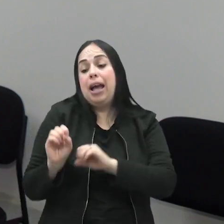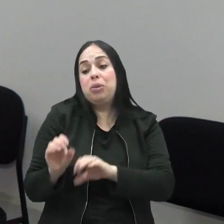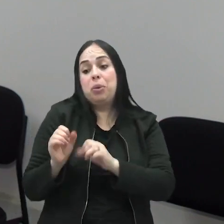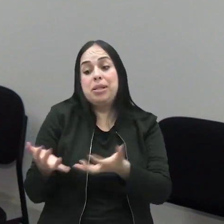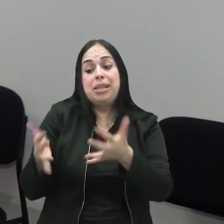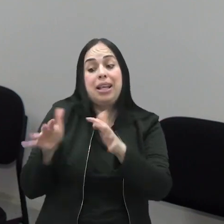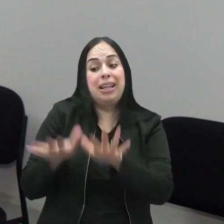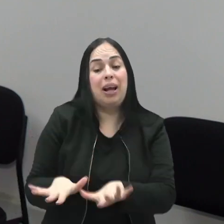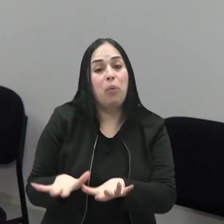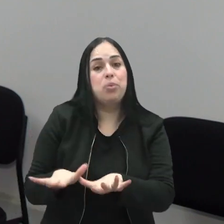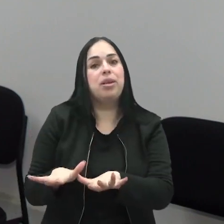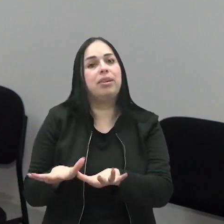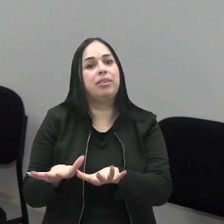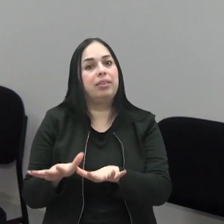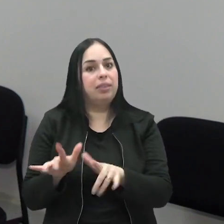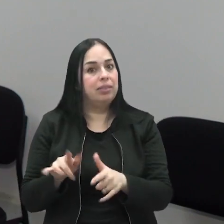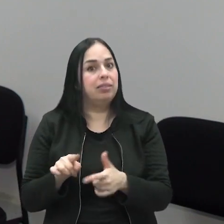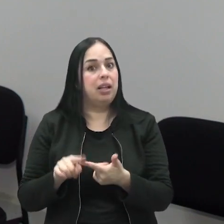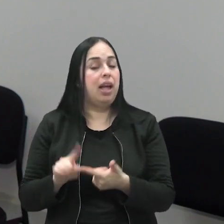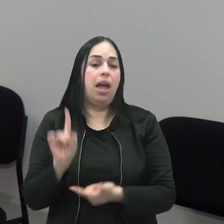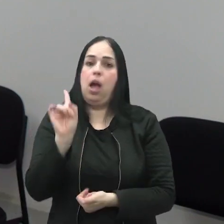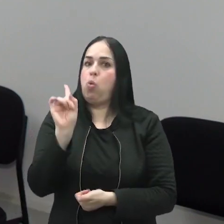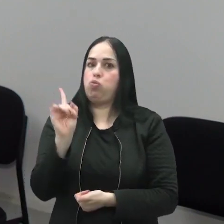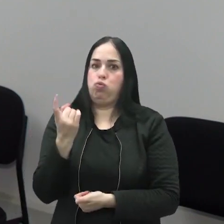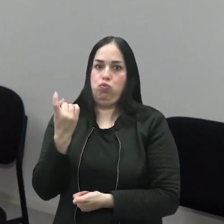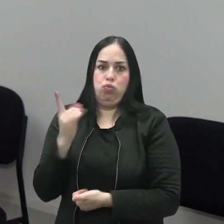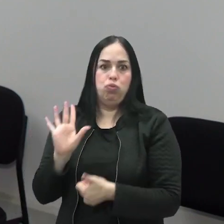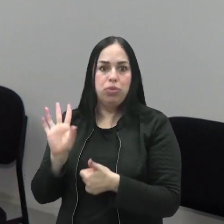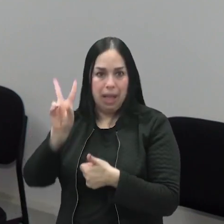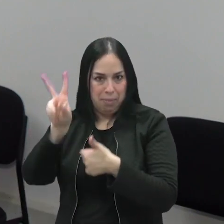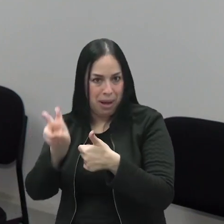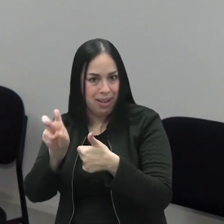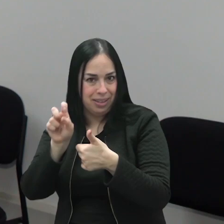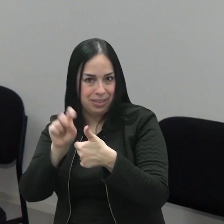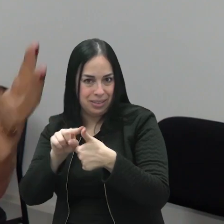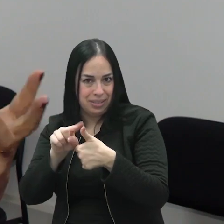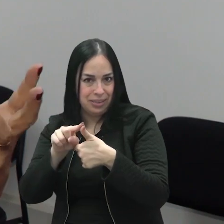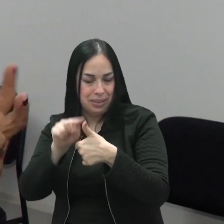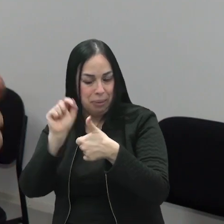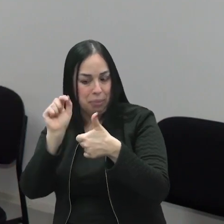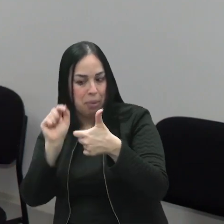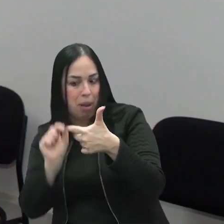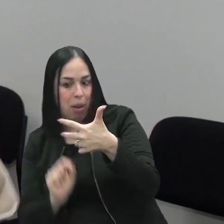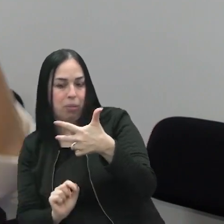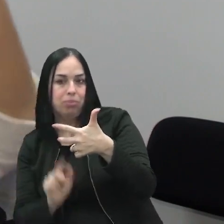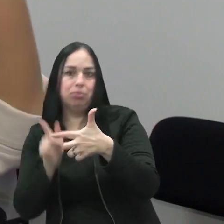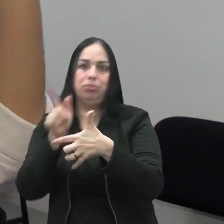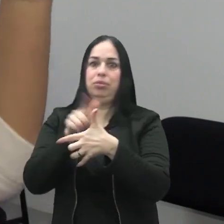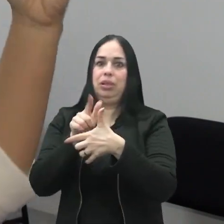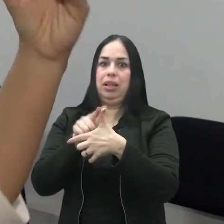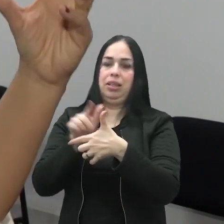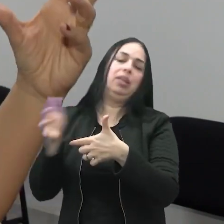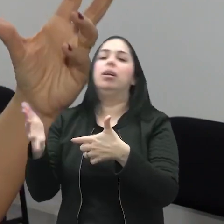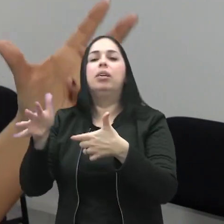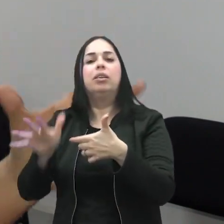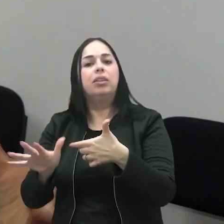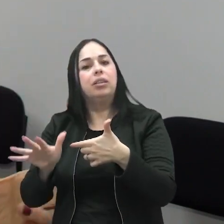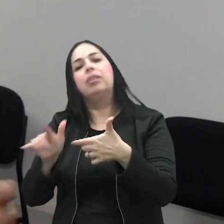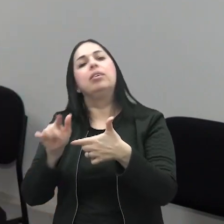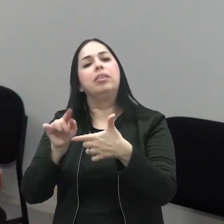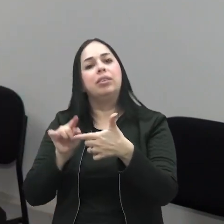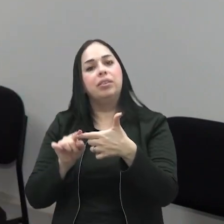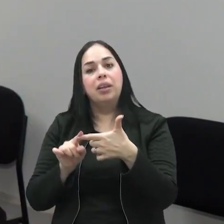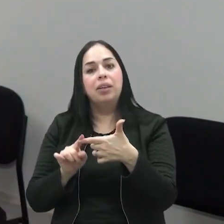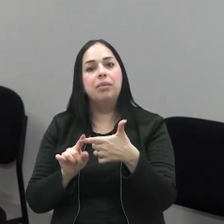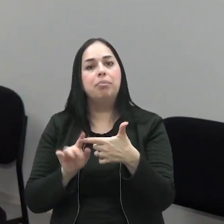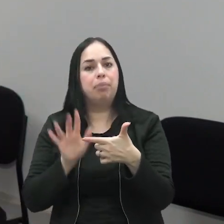educação especial, da inclusão, né? Isso é um tópico, é um assunto